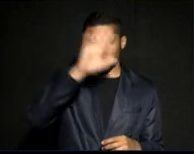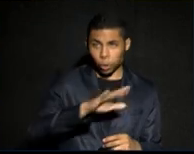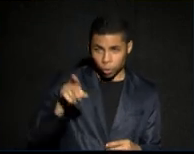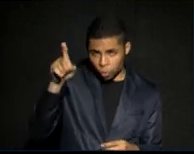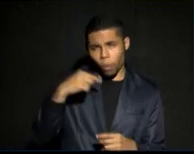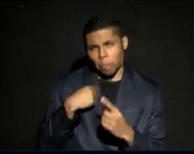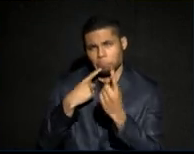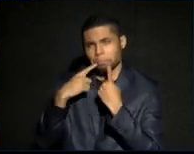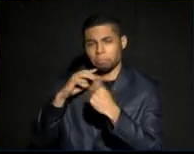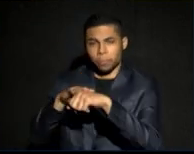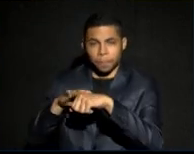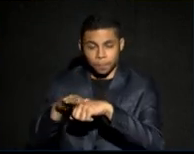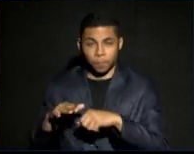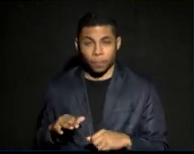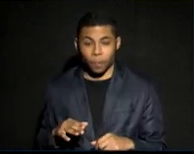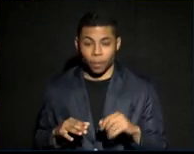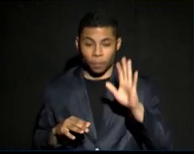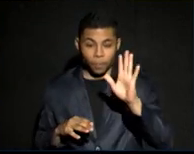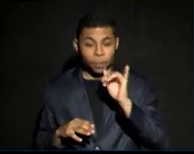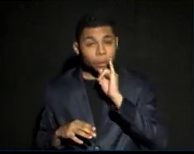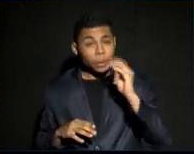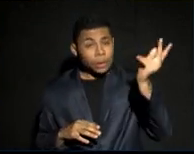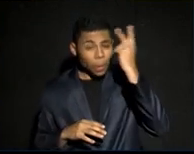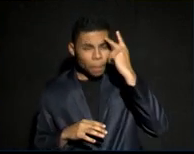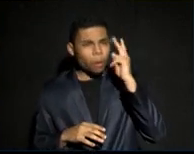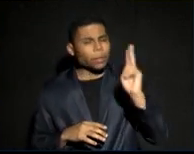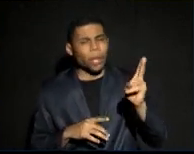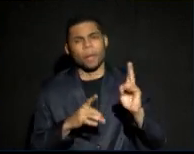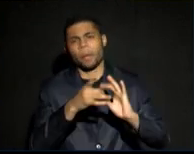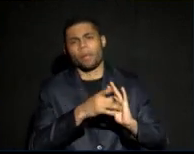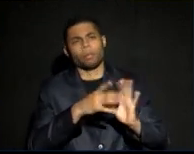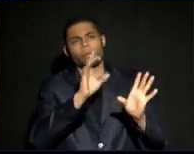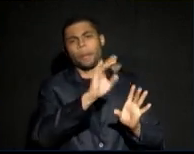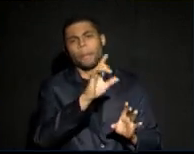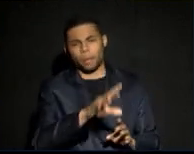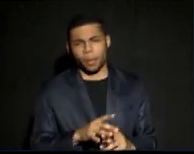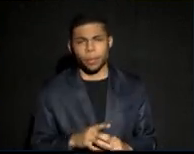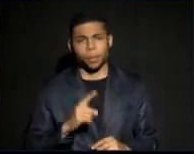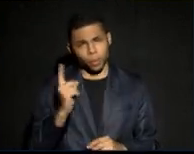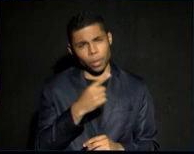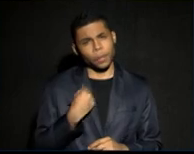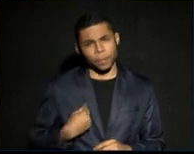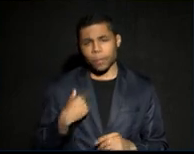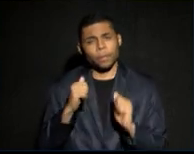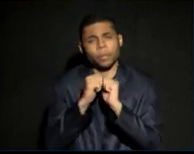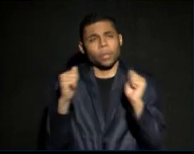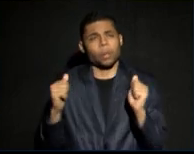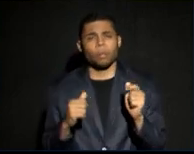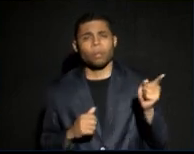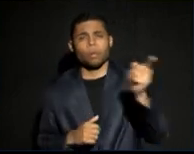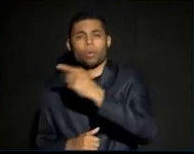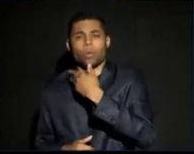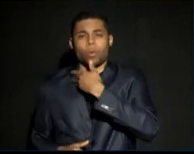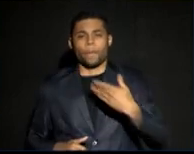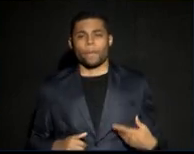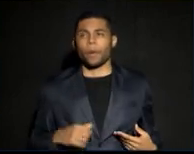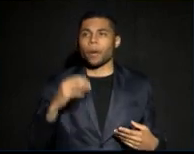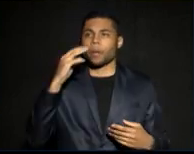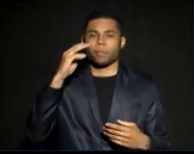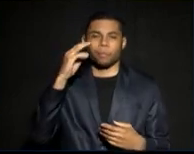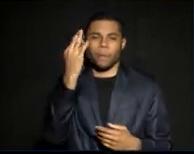serviço de candidato a presidente São Paulo sempre foi independente nós vivemos sem o governo federal agora precisamos ter uma boa relação